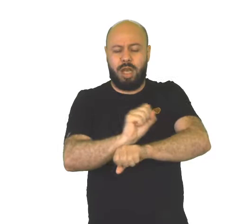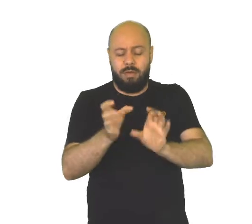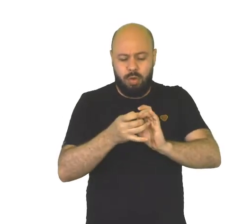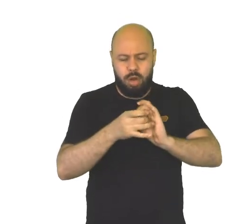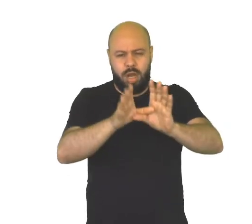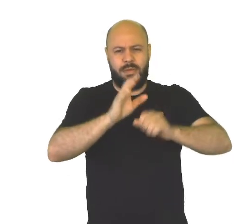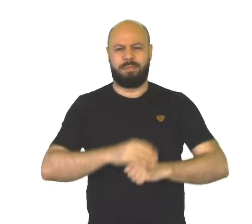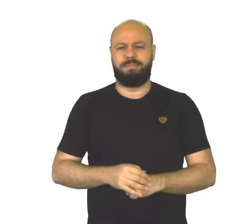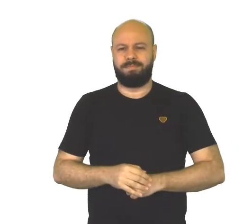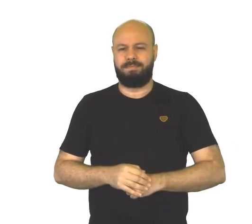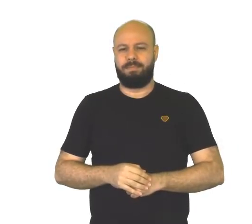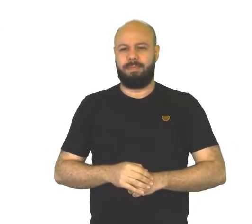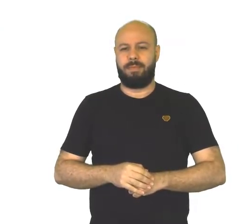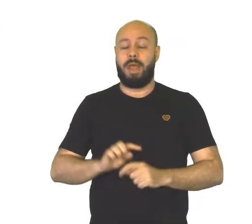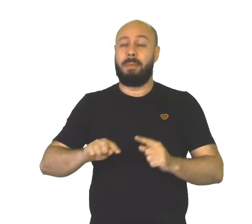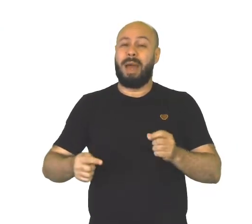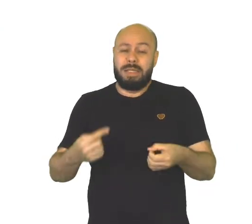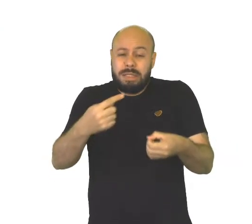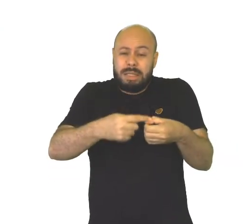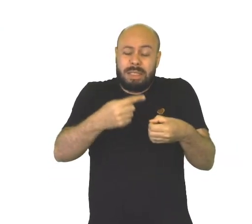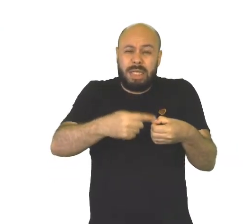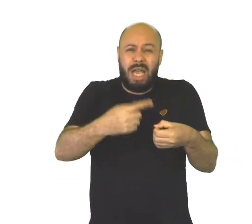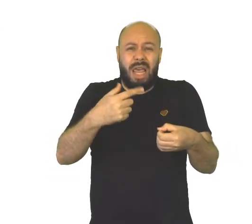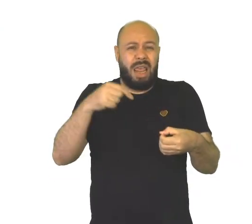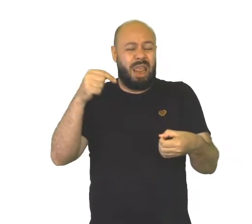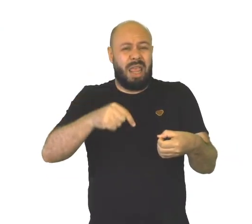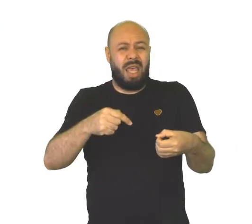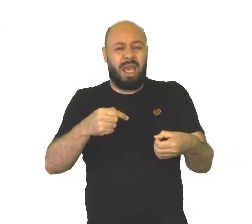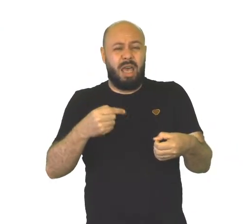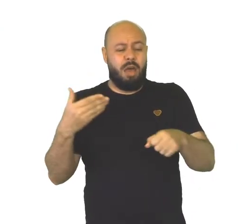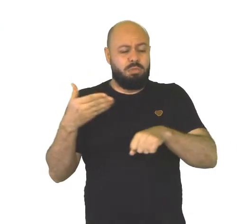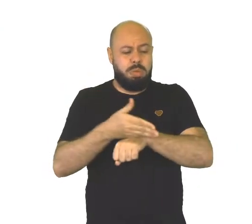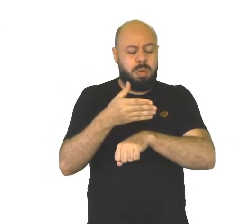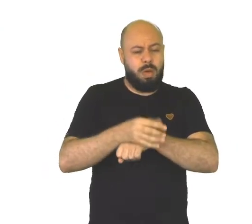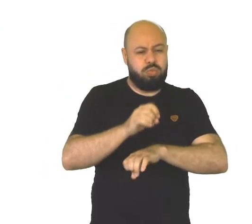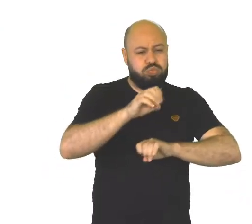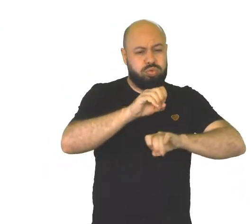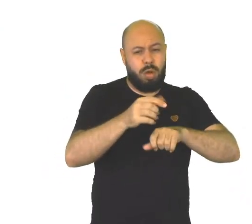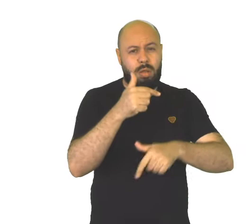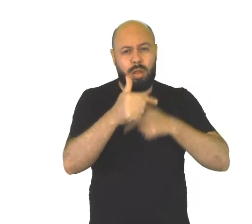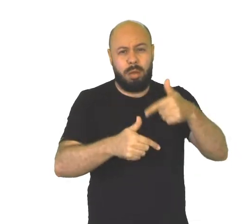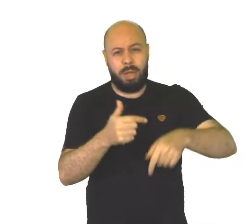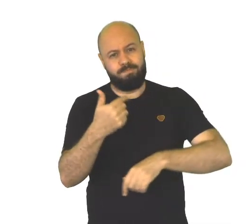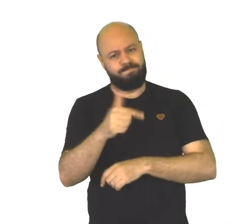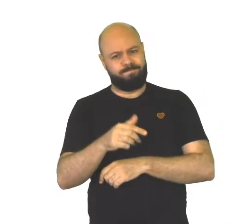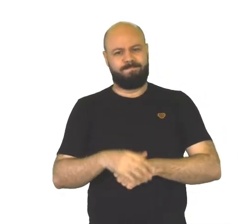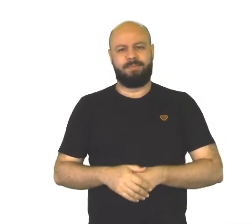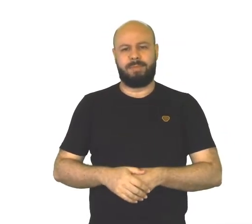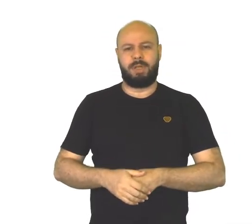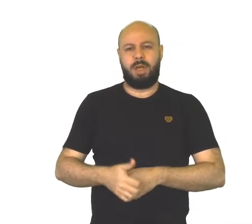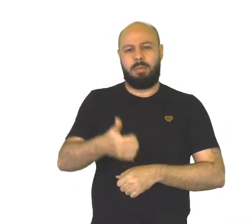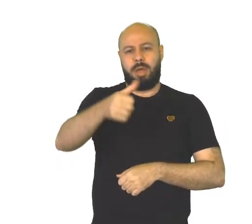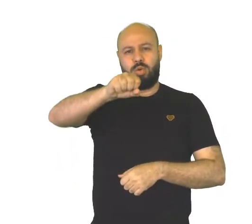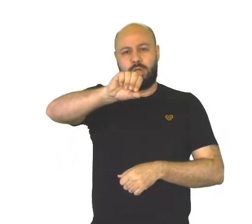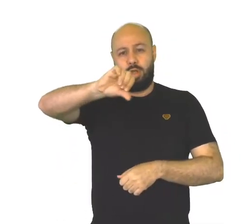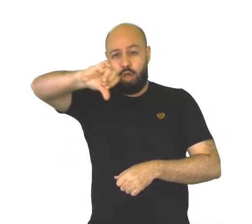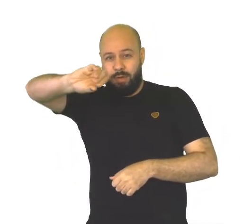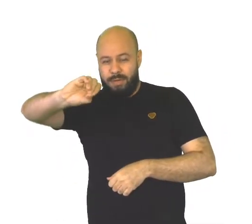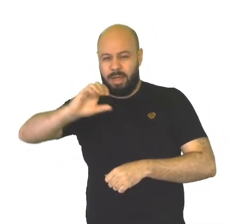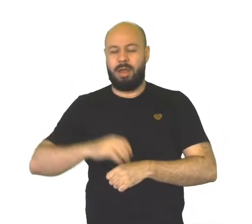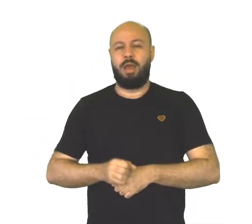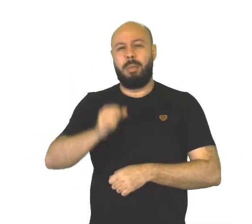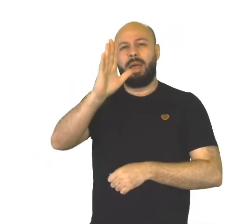soltos. Mas nas cidades, eles não tiveram acesso à educação e trabalho. Em 1890, o